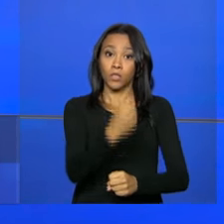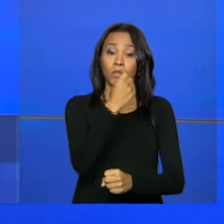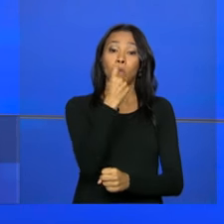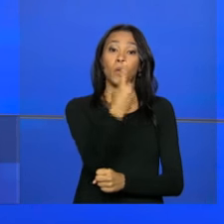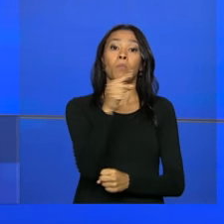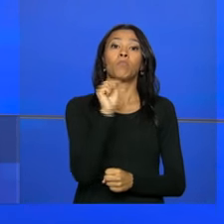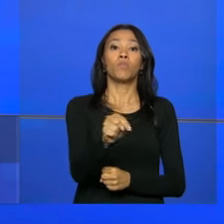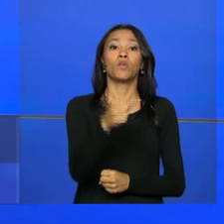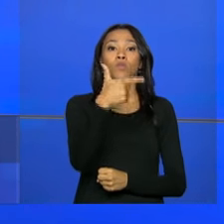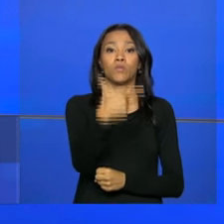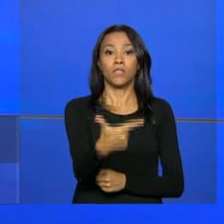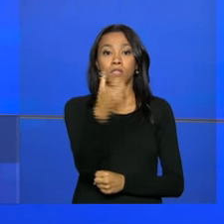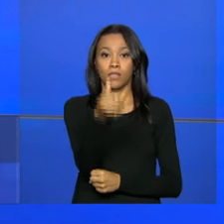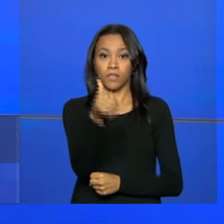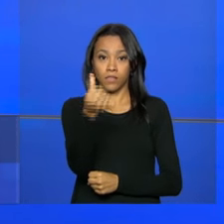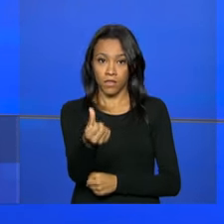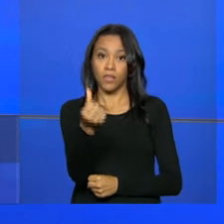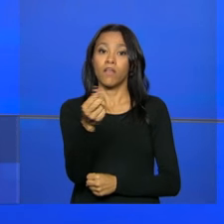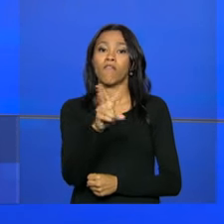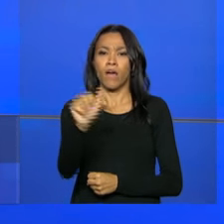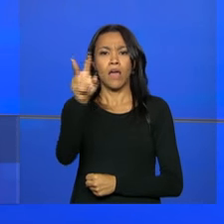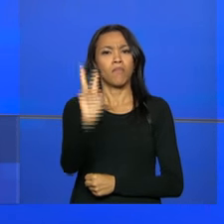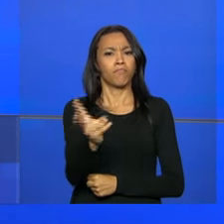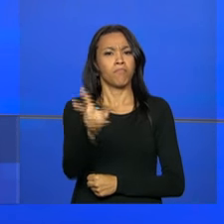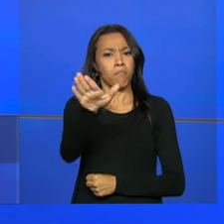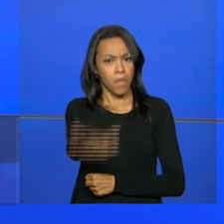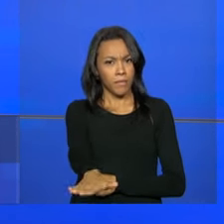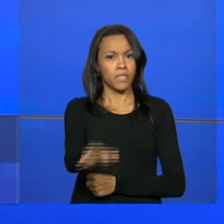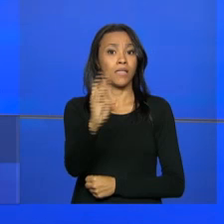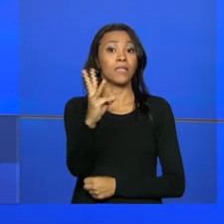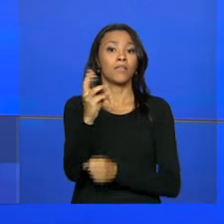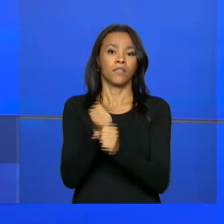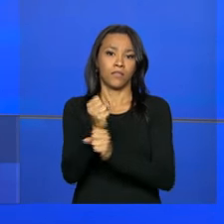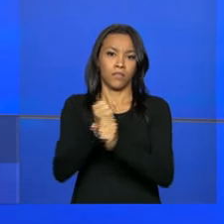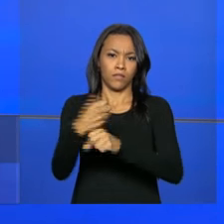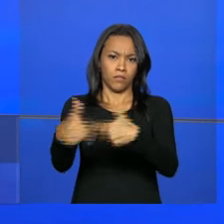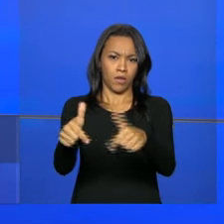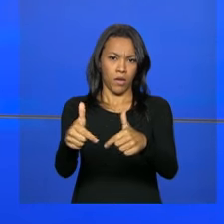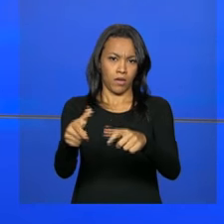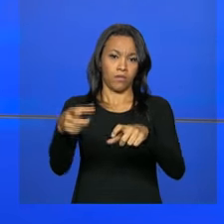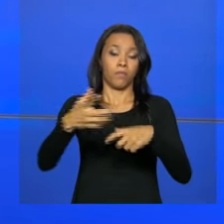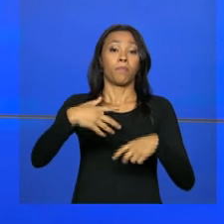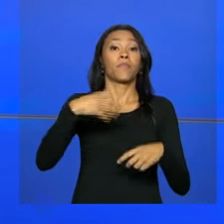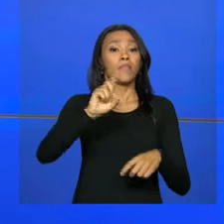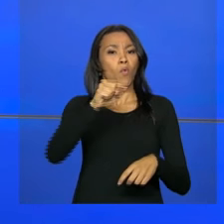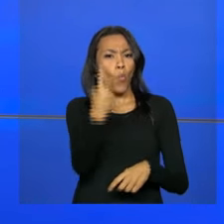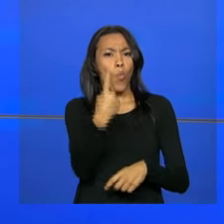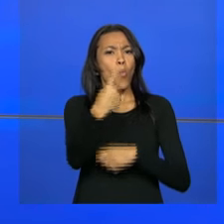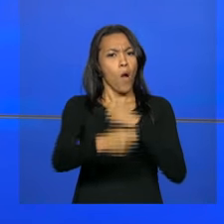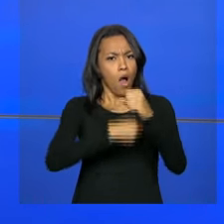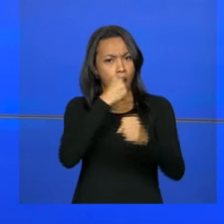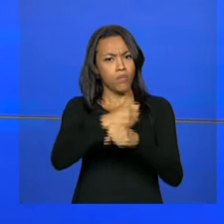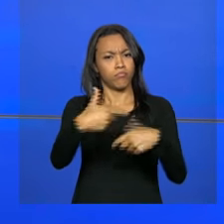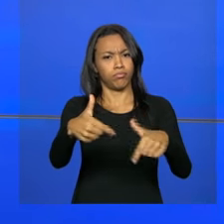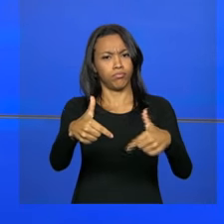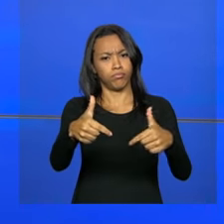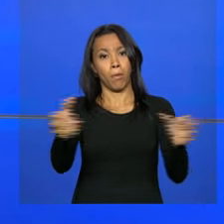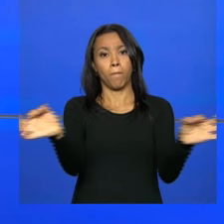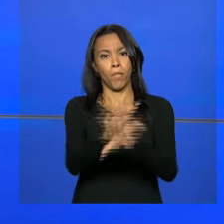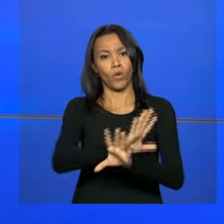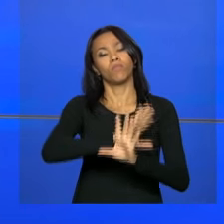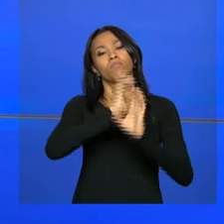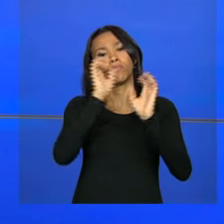1266 vão permanecer por até mais 3 anos depois de um ano de atuação eles poderiam sair do programa e